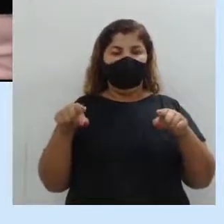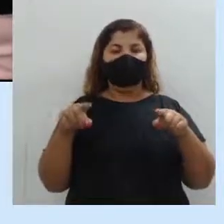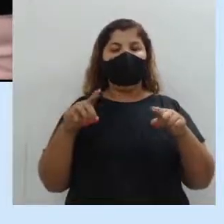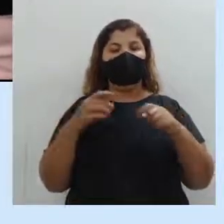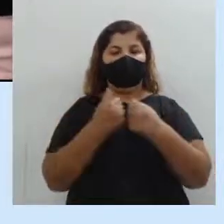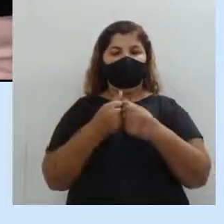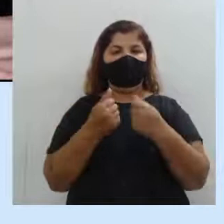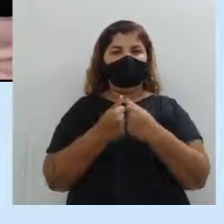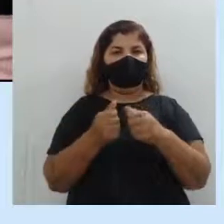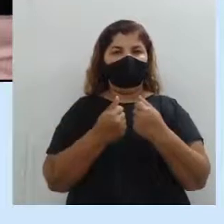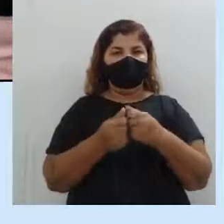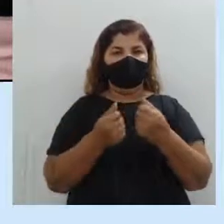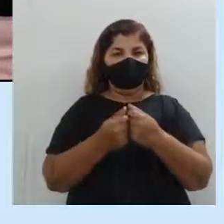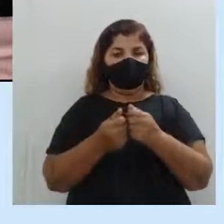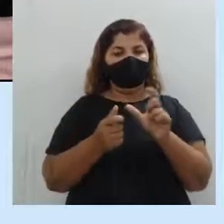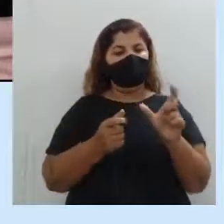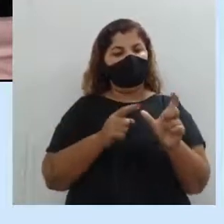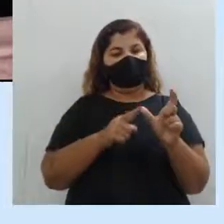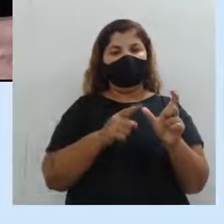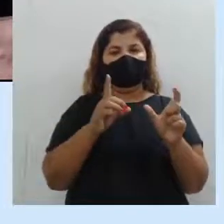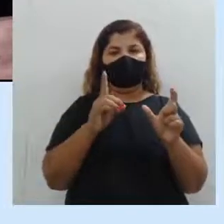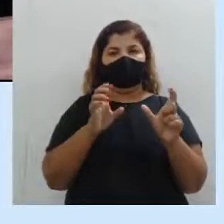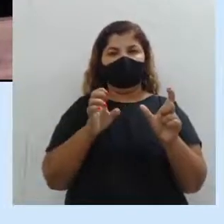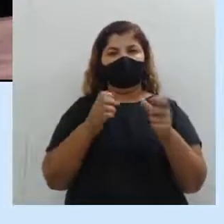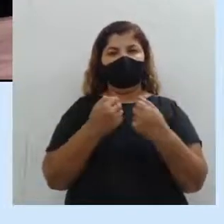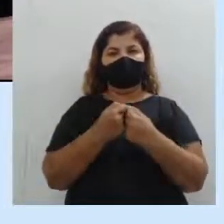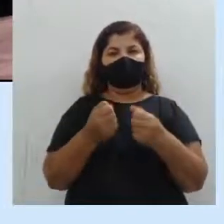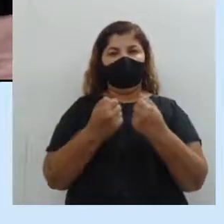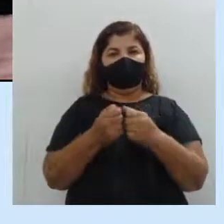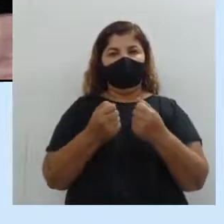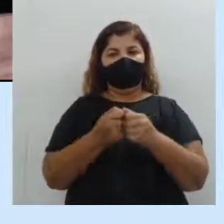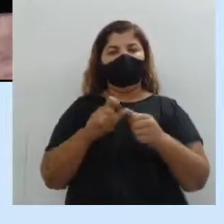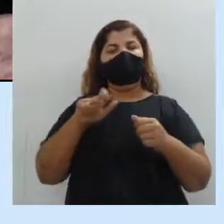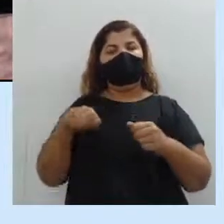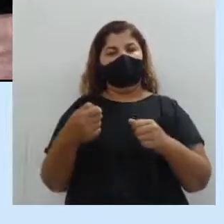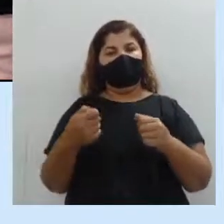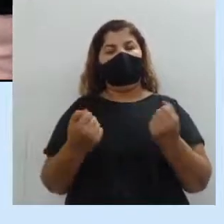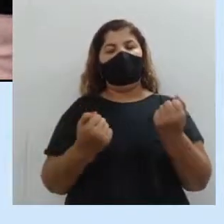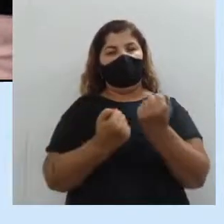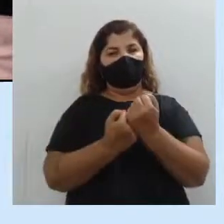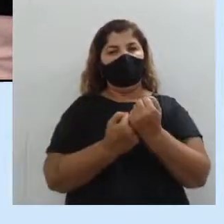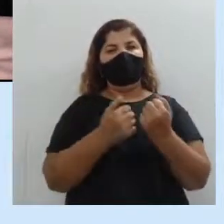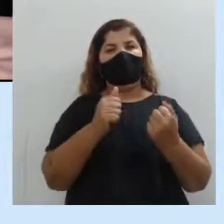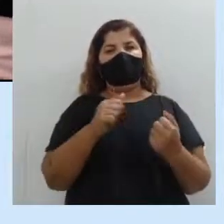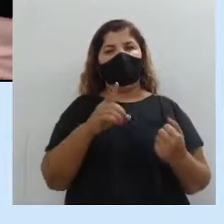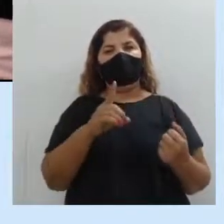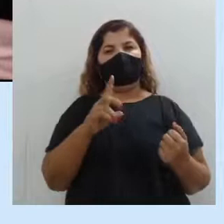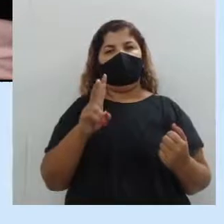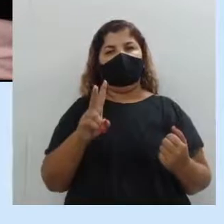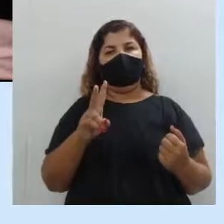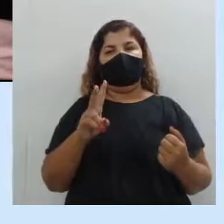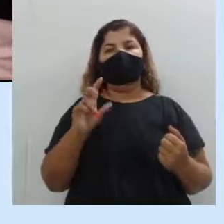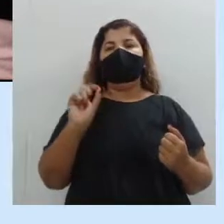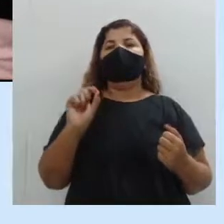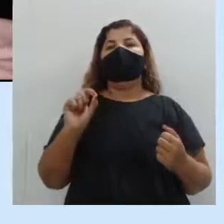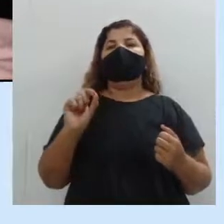ônibus. Esse de ônibus é uma locução adverbial de